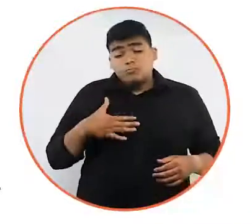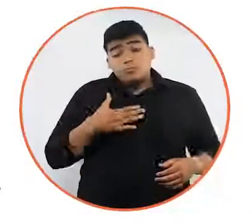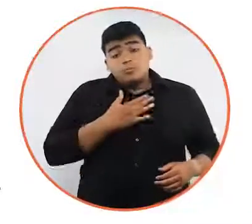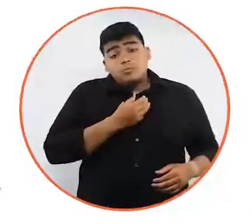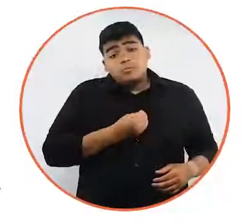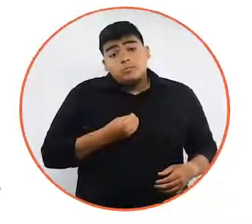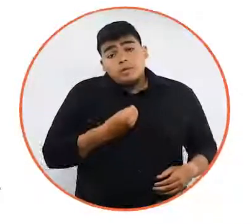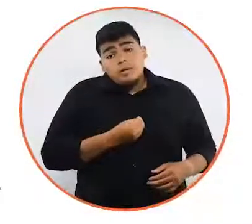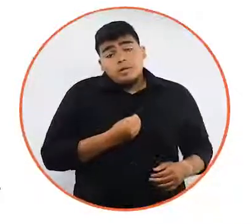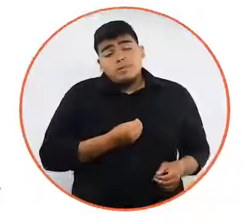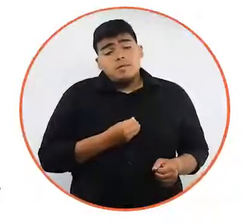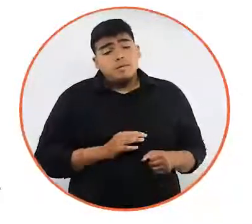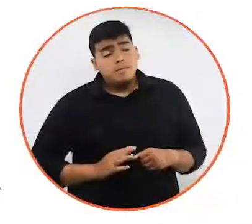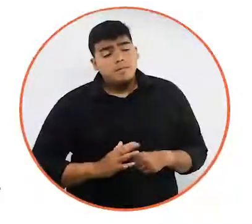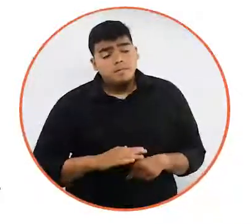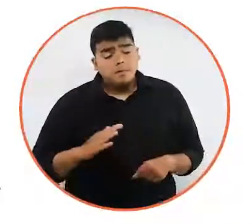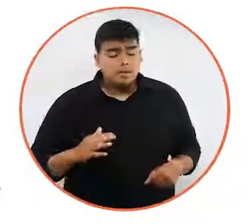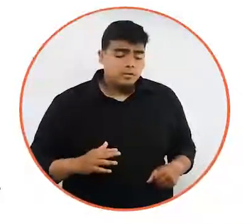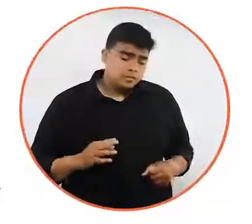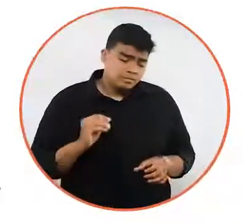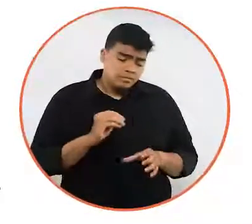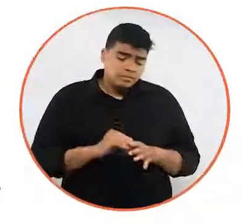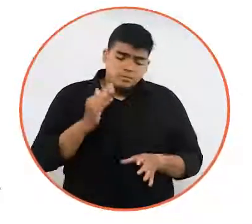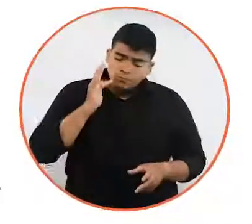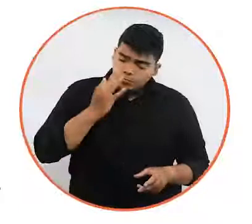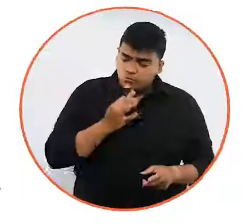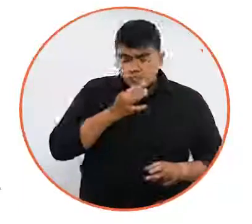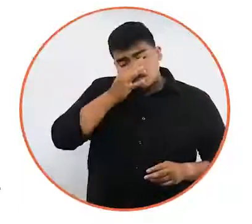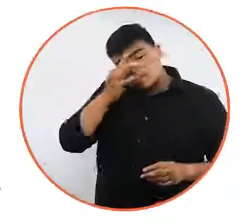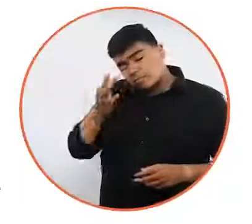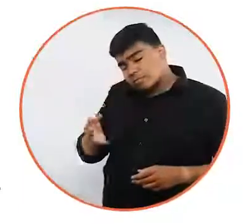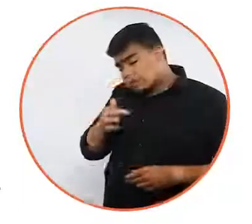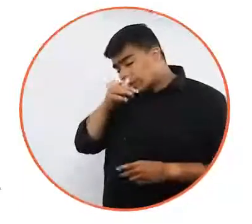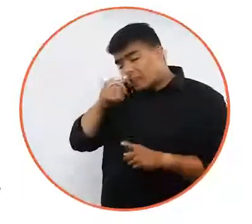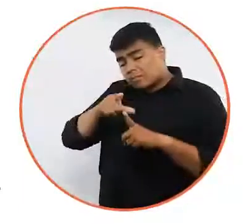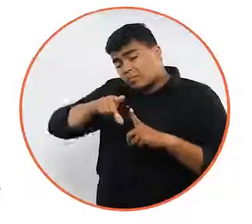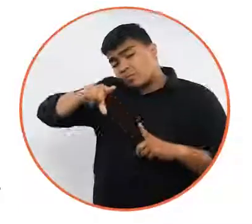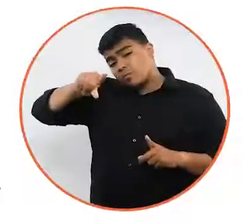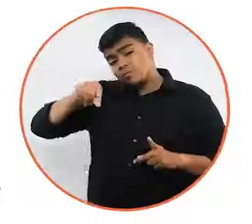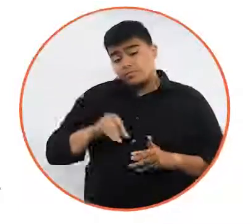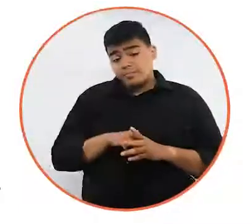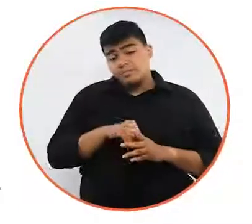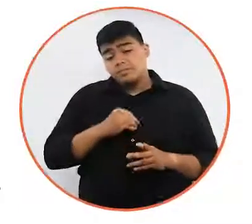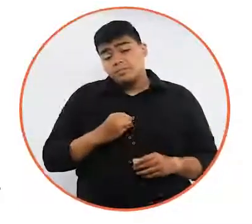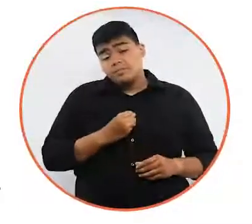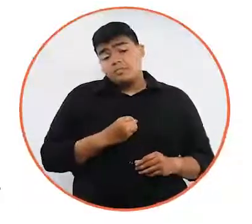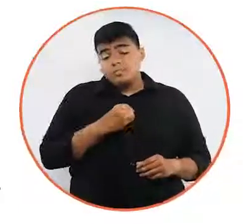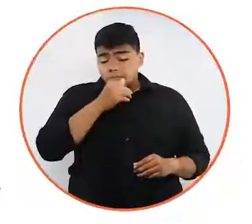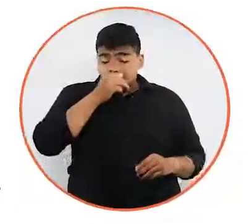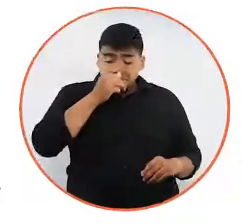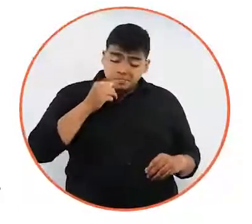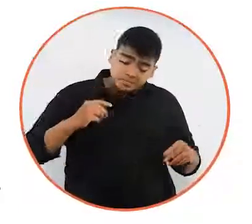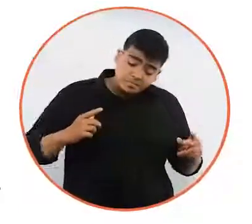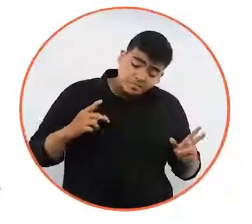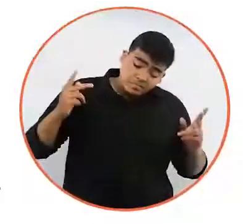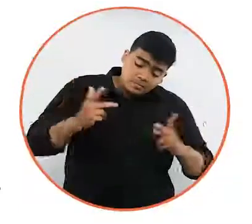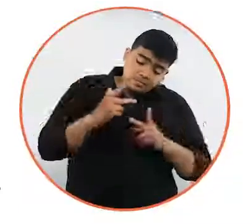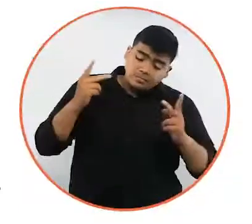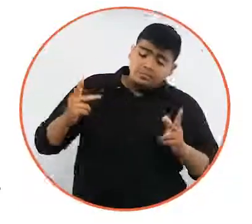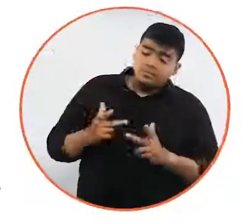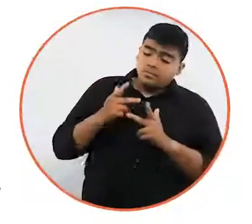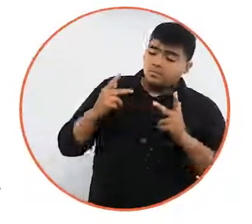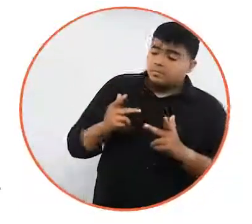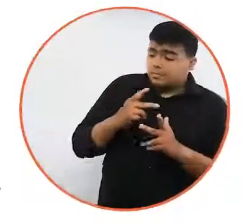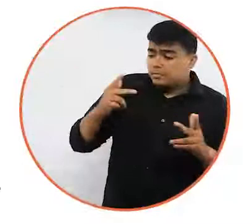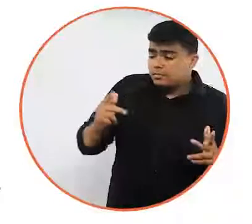minha vida ficava cada vez mais cheia de frutos, de flores, de folhas. O vento varria os